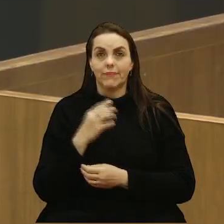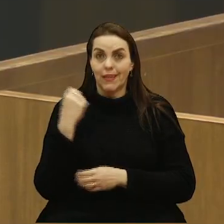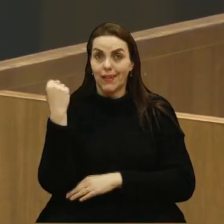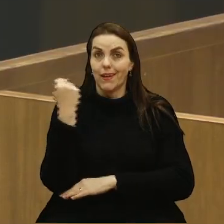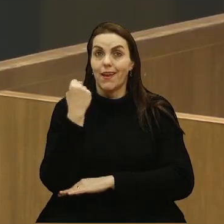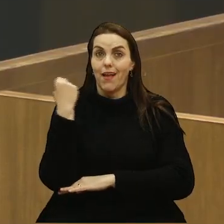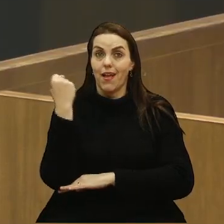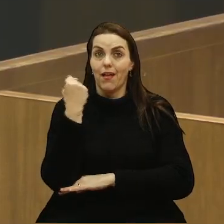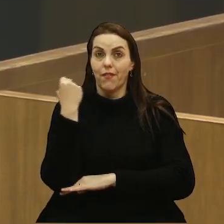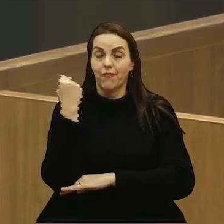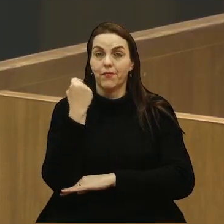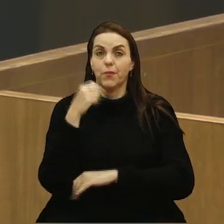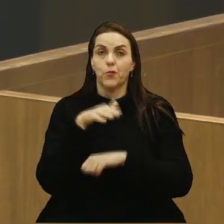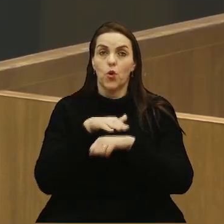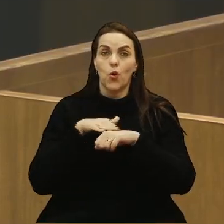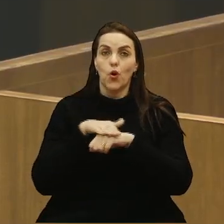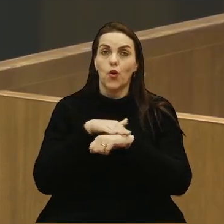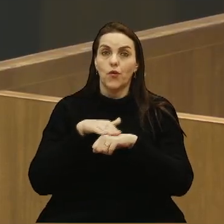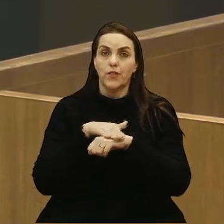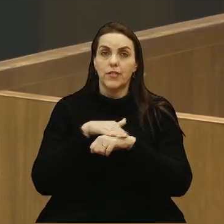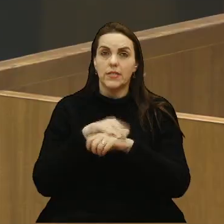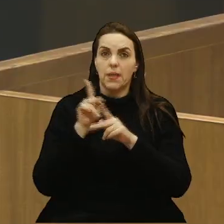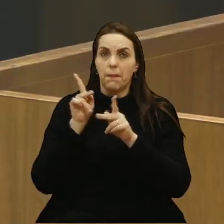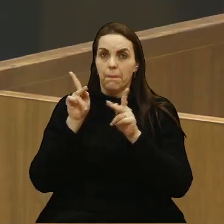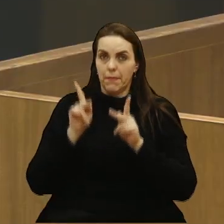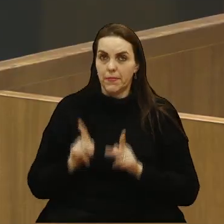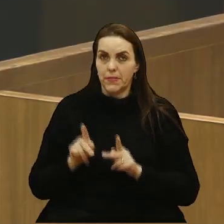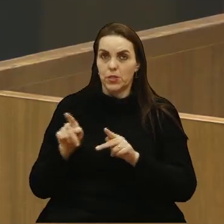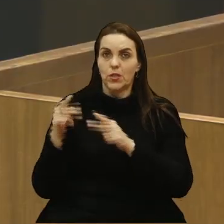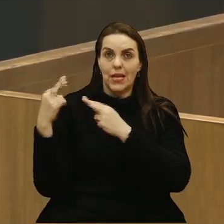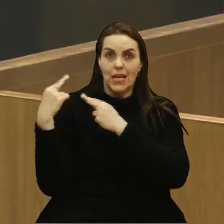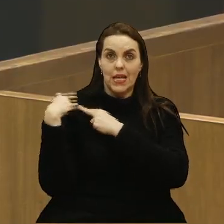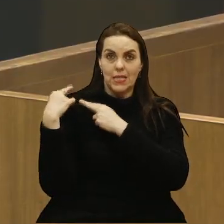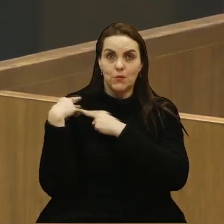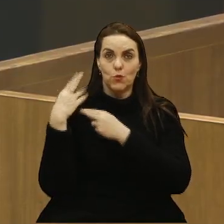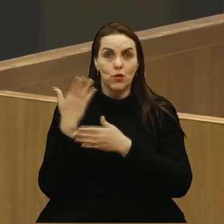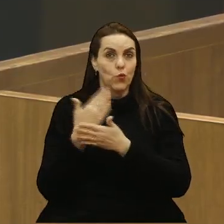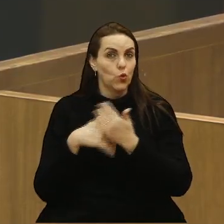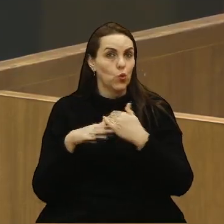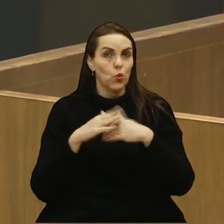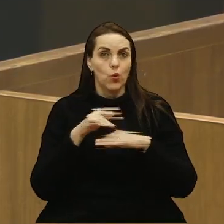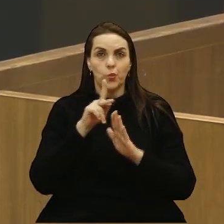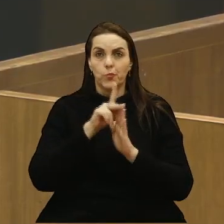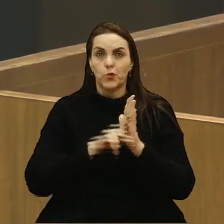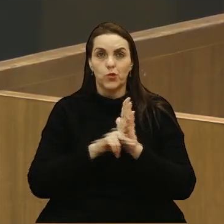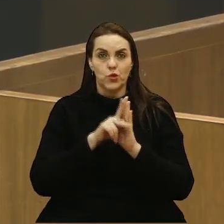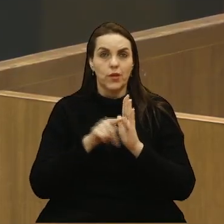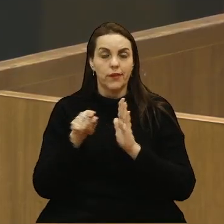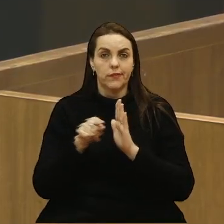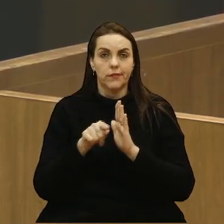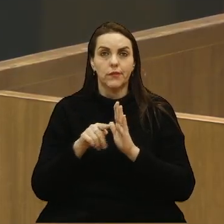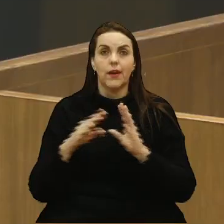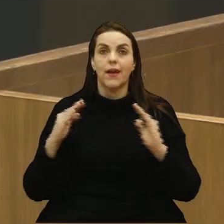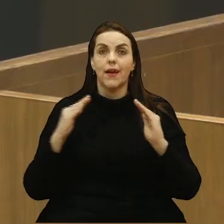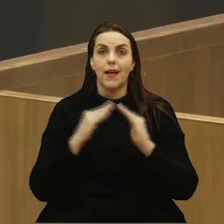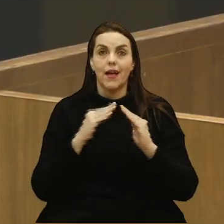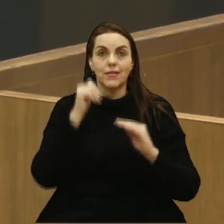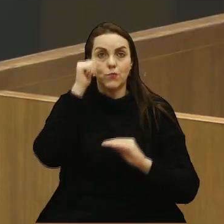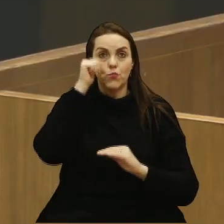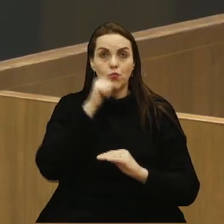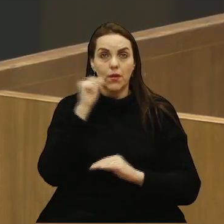grave, conversando com a pessoa responsável por todo o projeto da Casa da Mulher